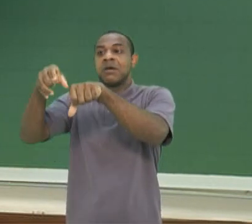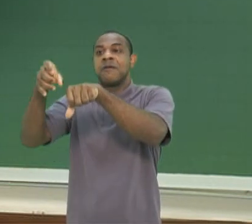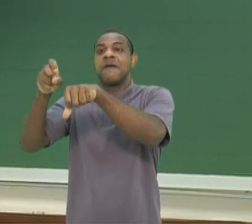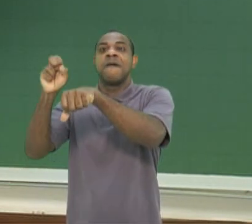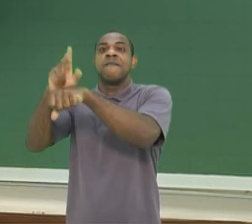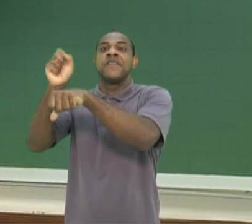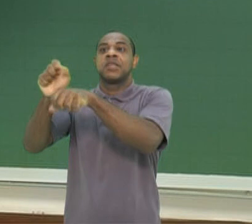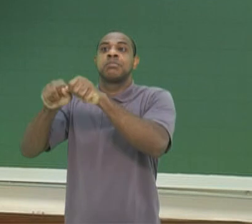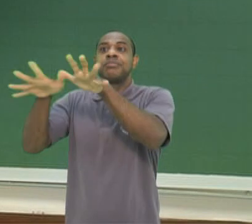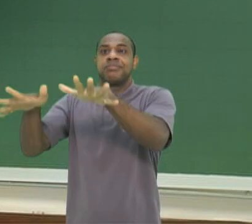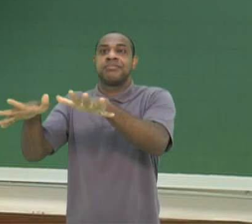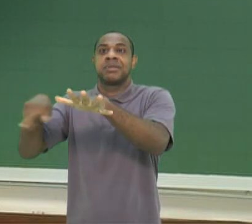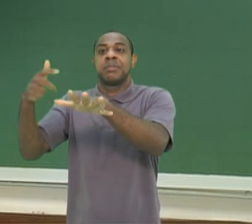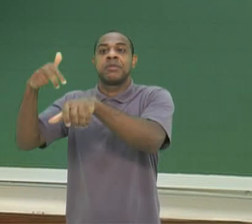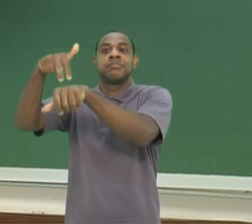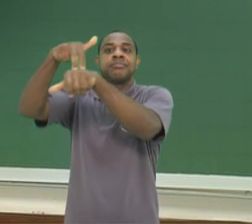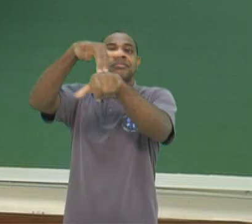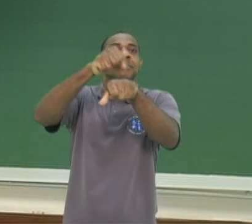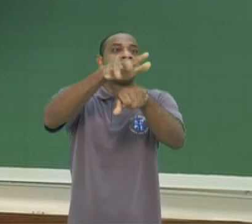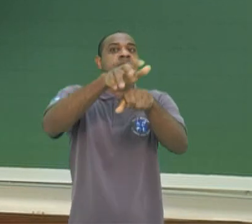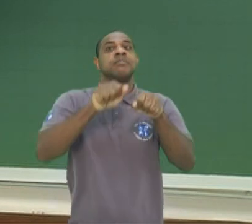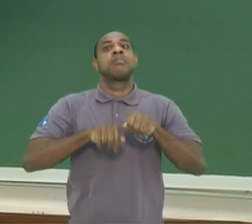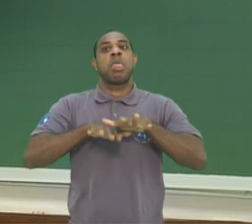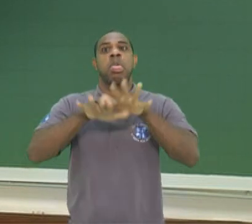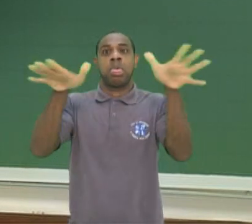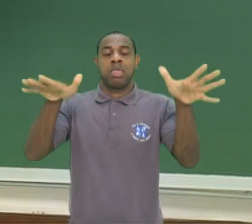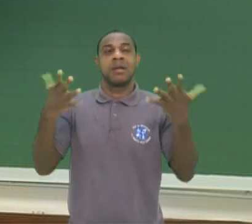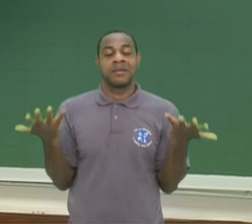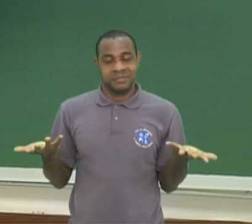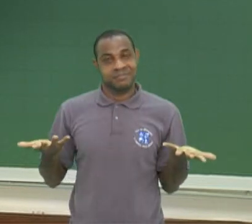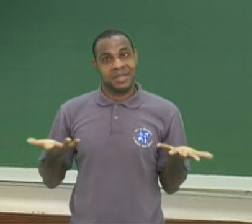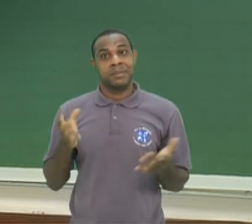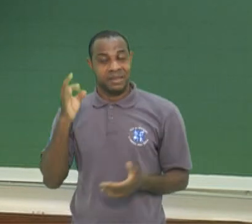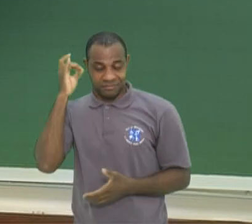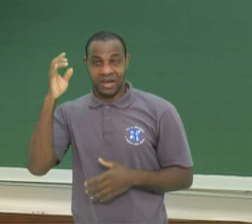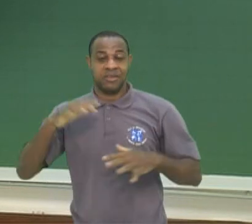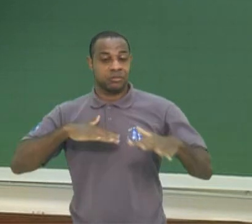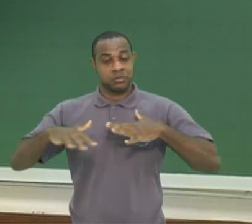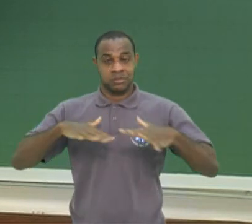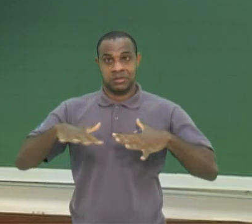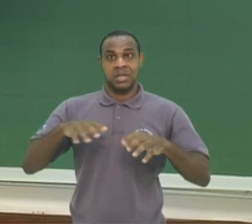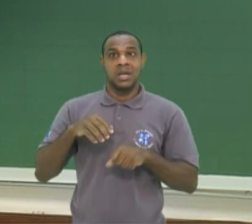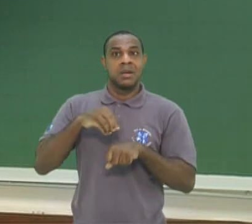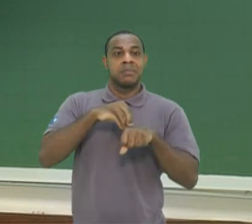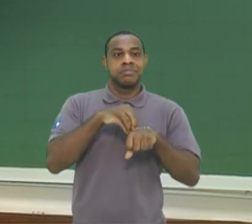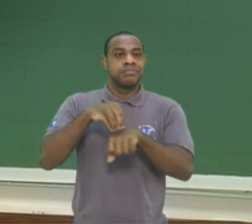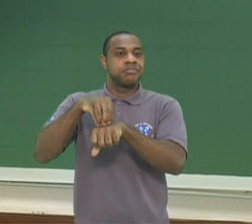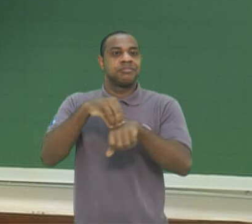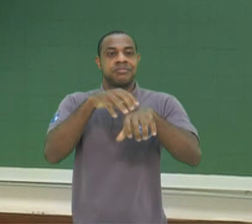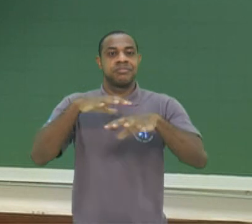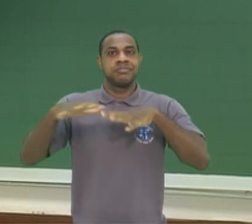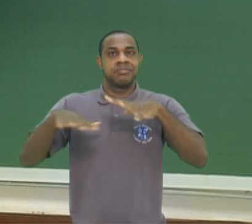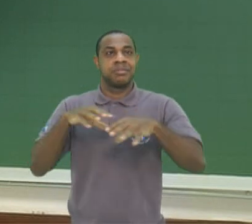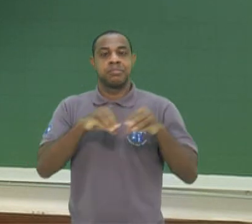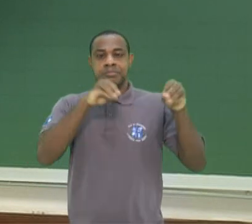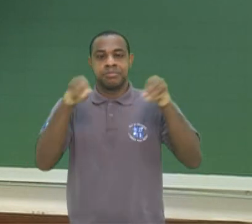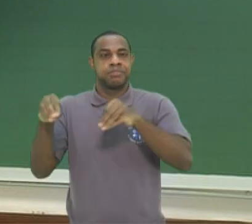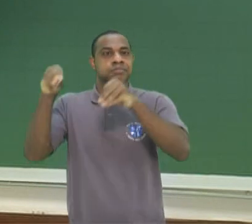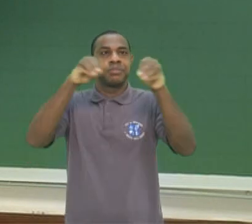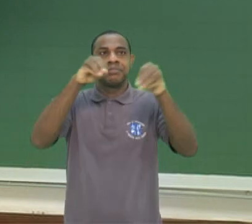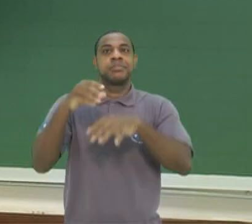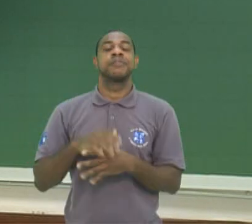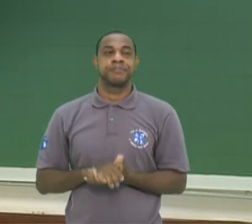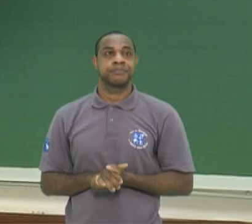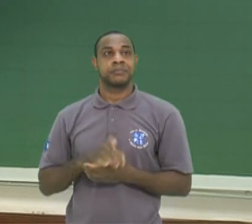é fácil essa locomoção. Não é por uma intenção, não é por maldade, mas é porque realmente há essa